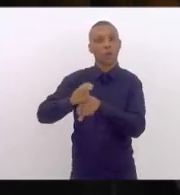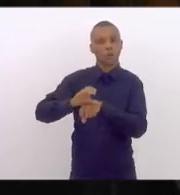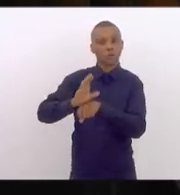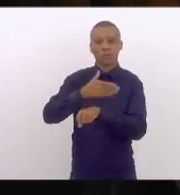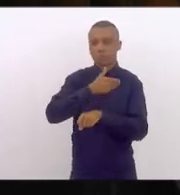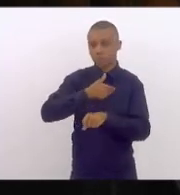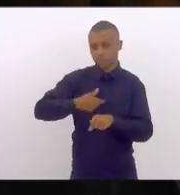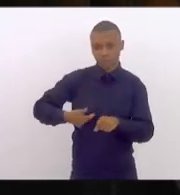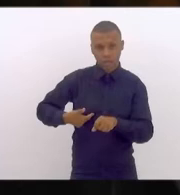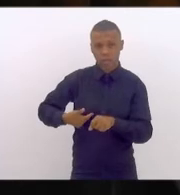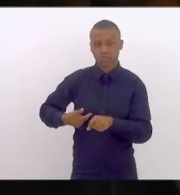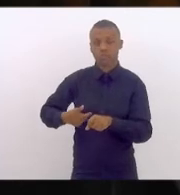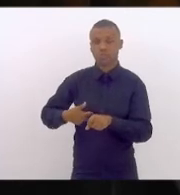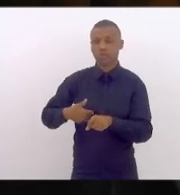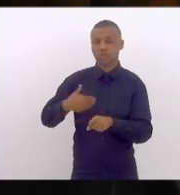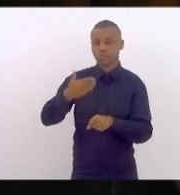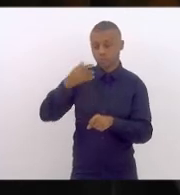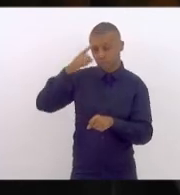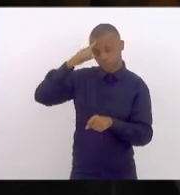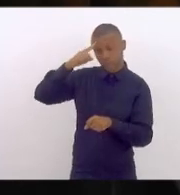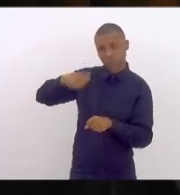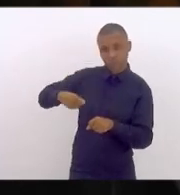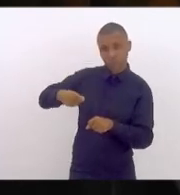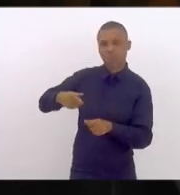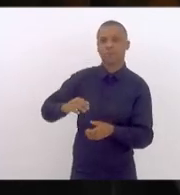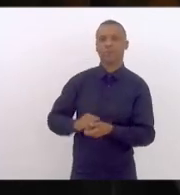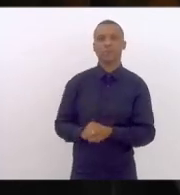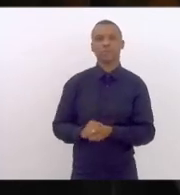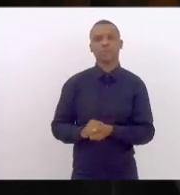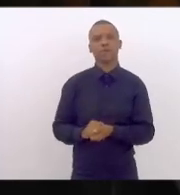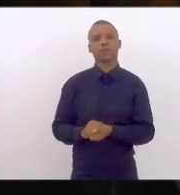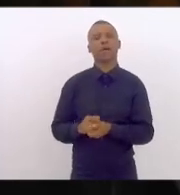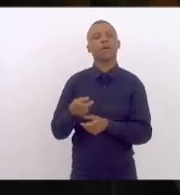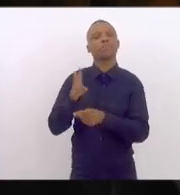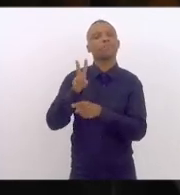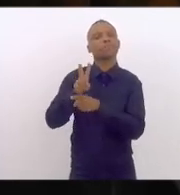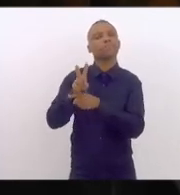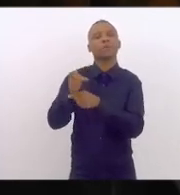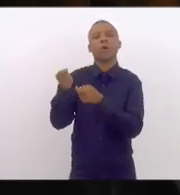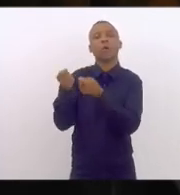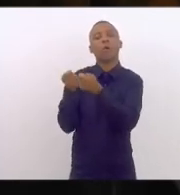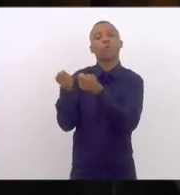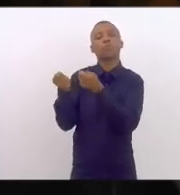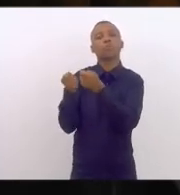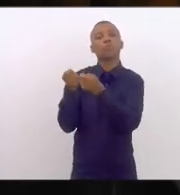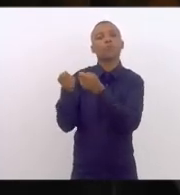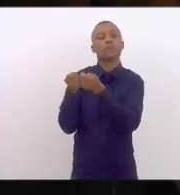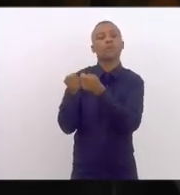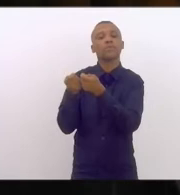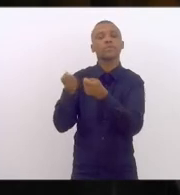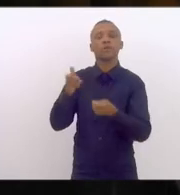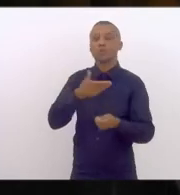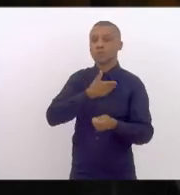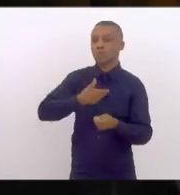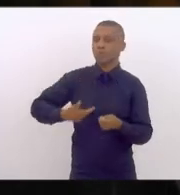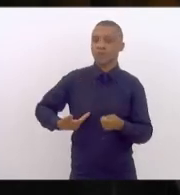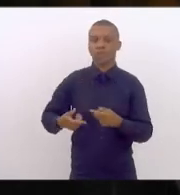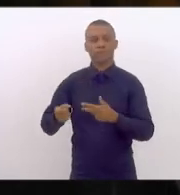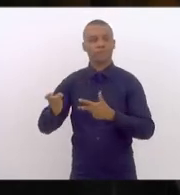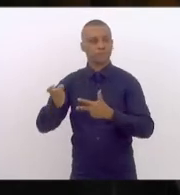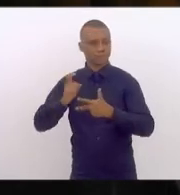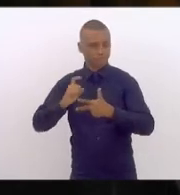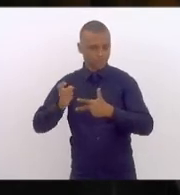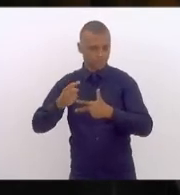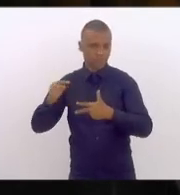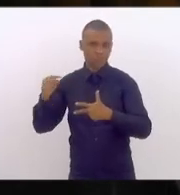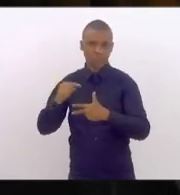nos determina fazer o controle externo do Poder Executivo Isto é